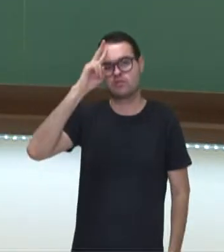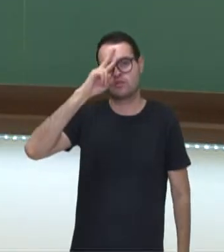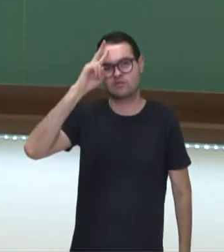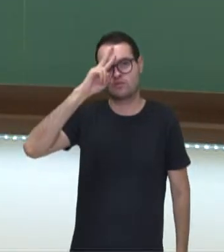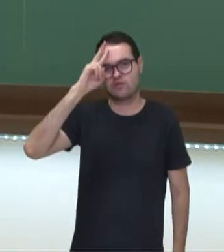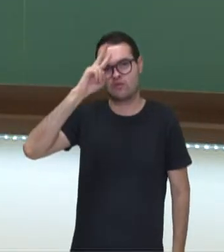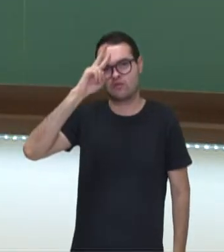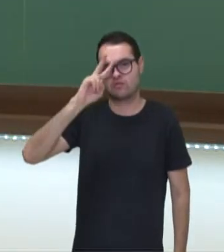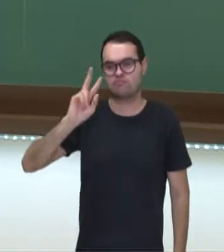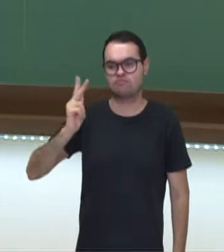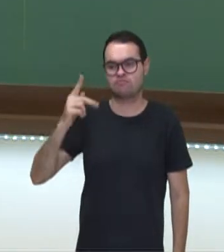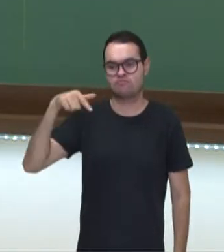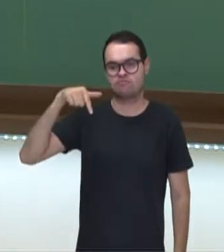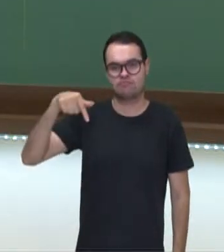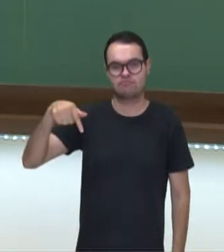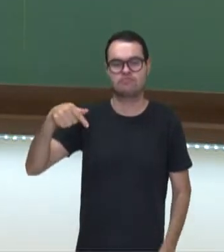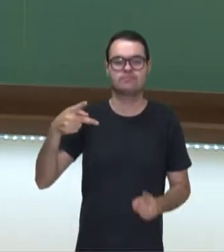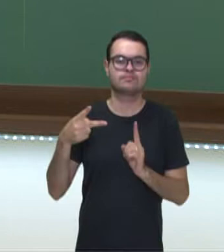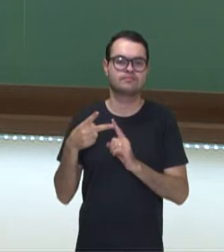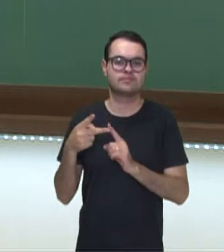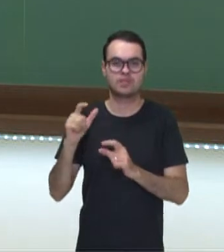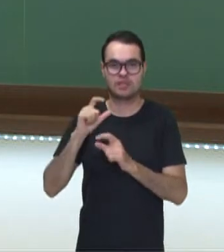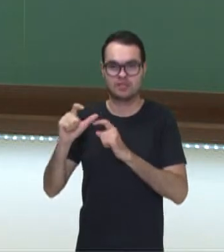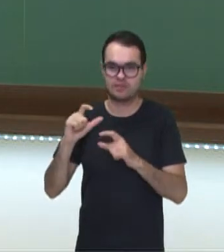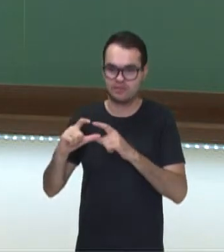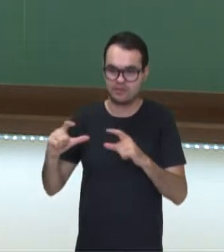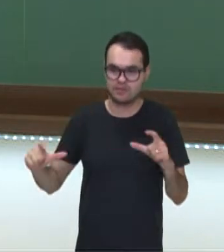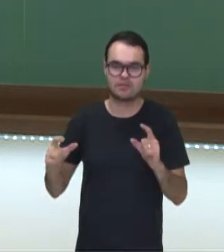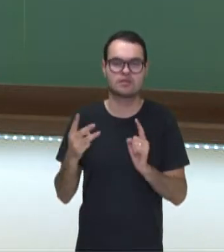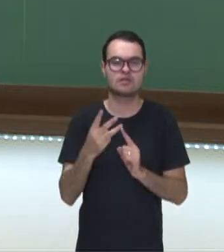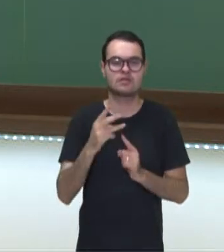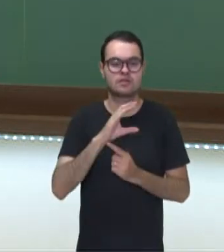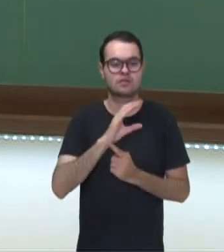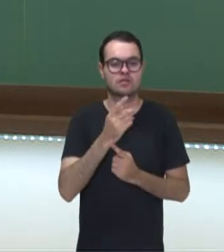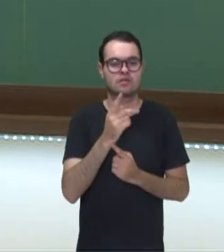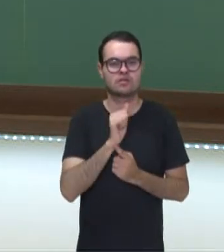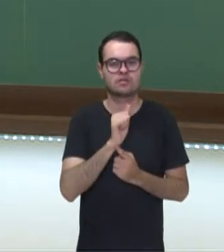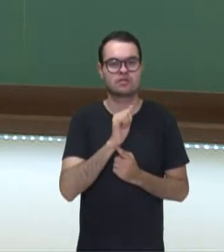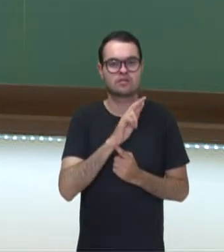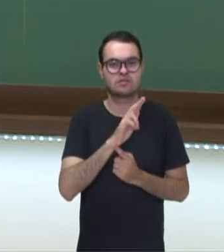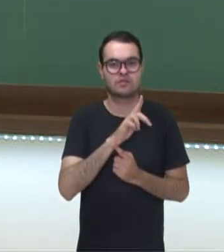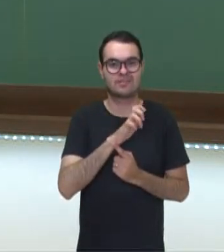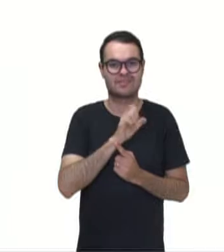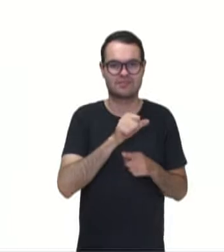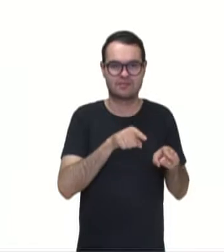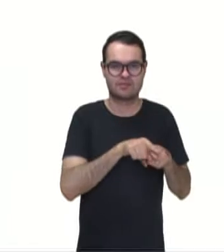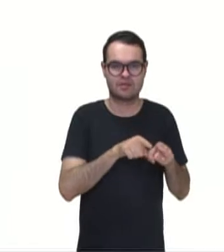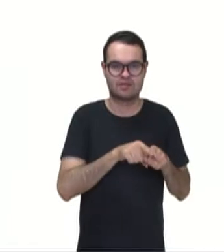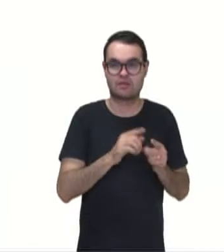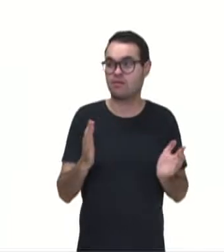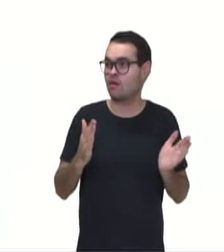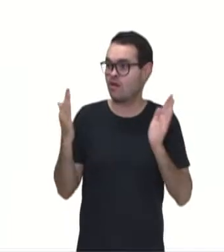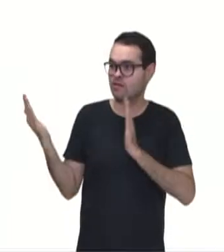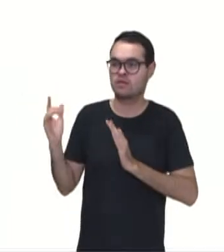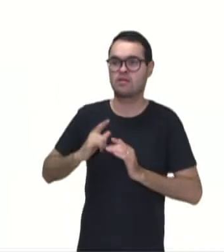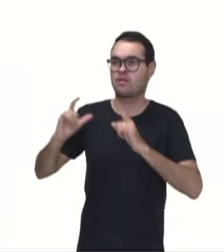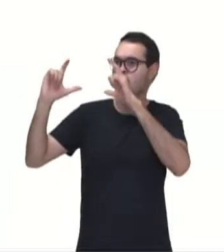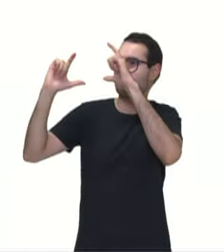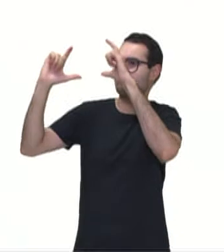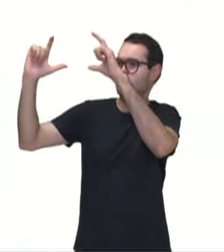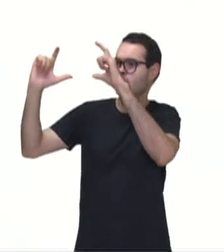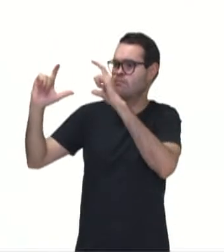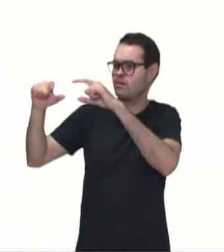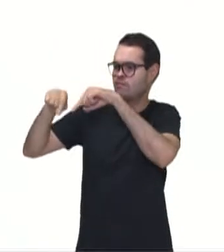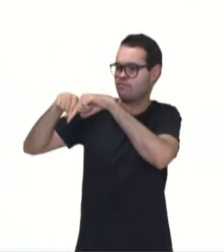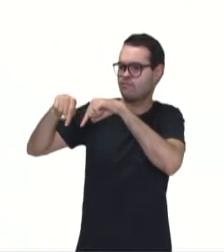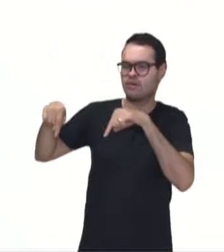quadrinhos, das tirinhas e das charges. Mas à esquerda vocês conseguem agora observar nesse nosso quadro mágico um